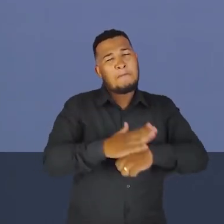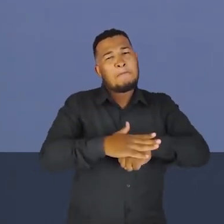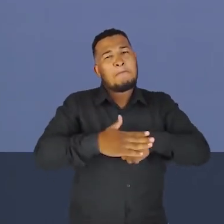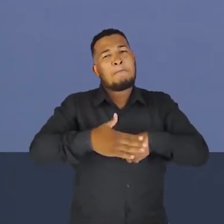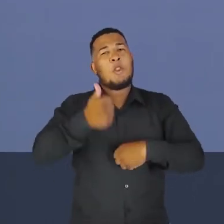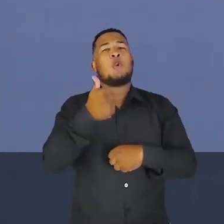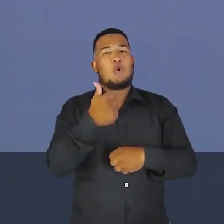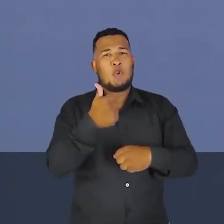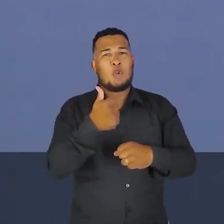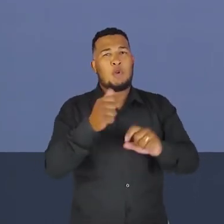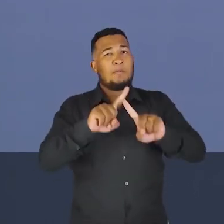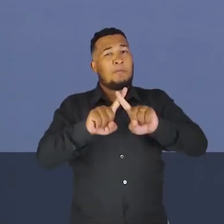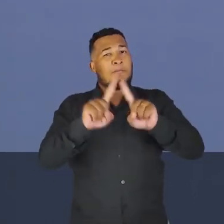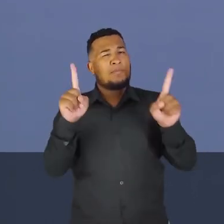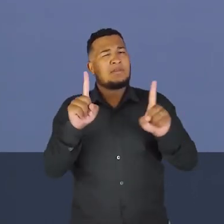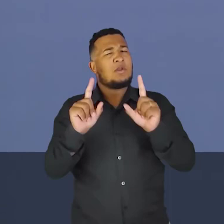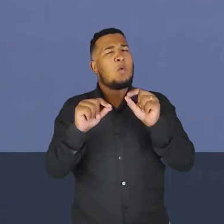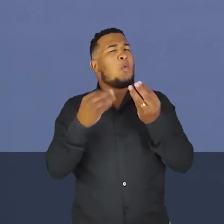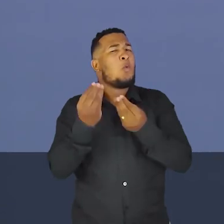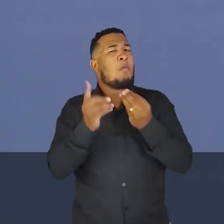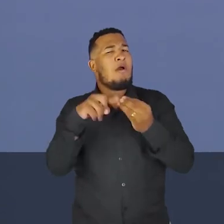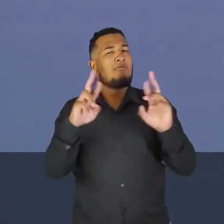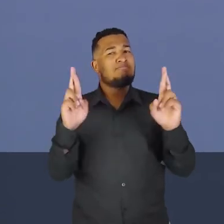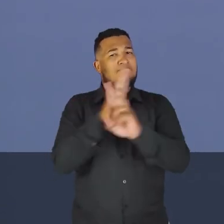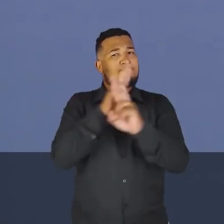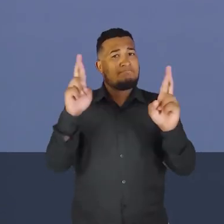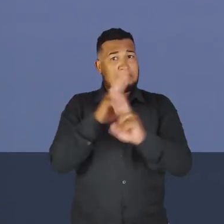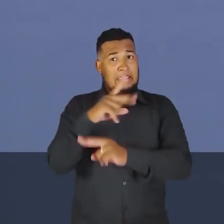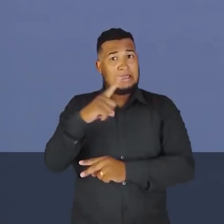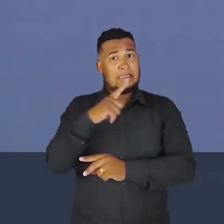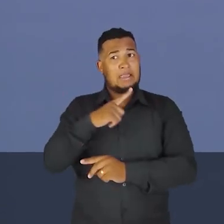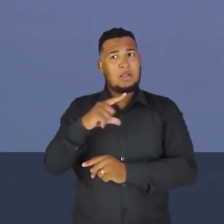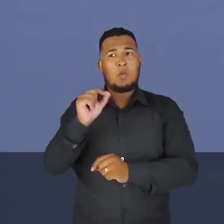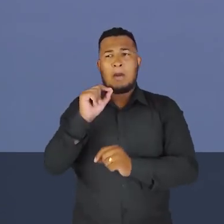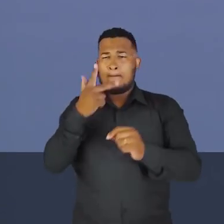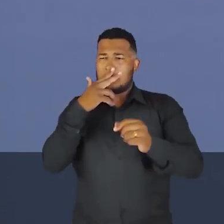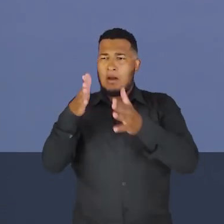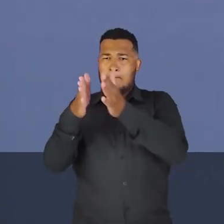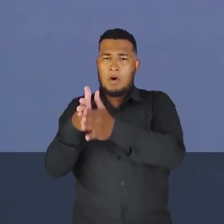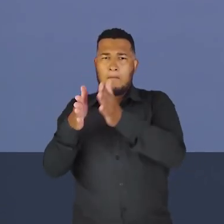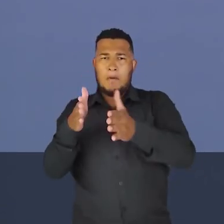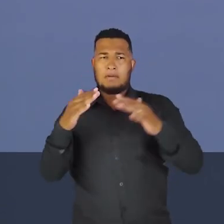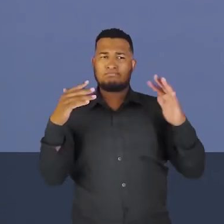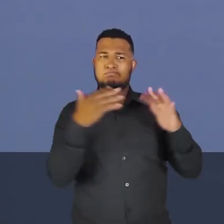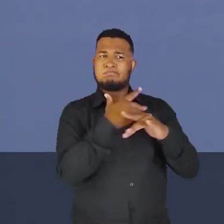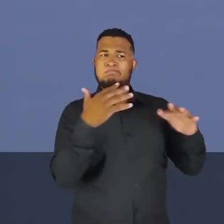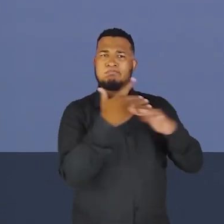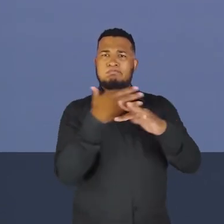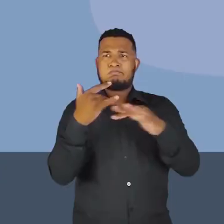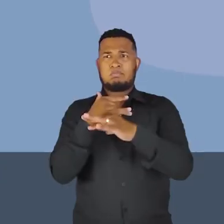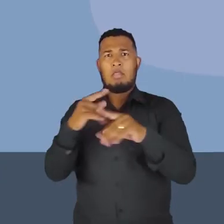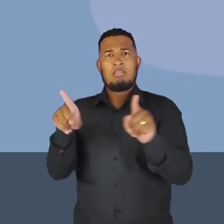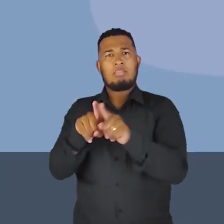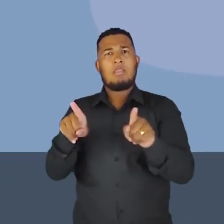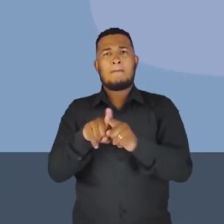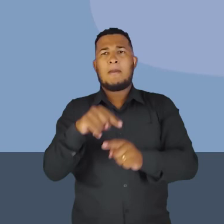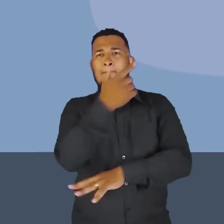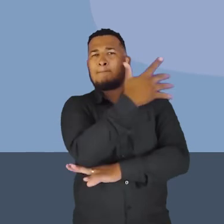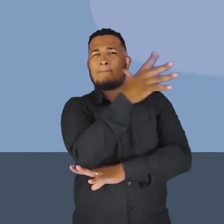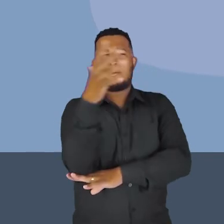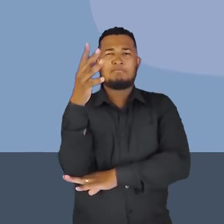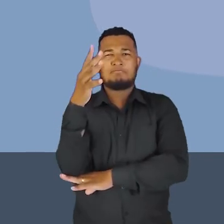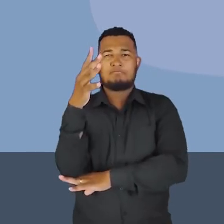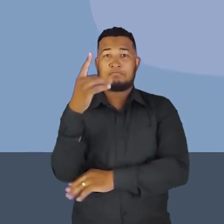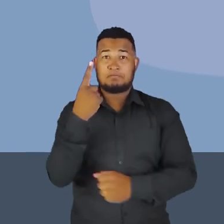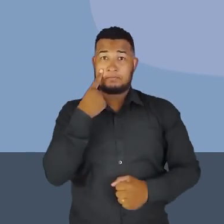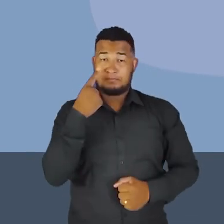Mas qual será a relação que existe, então, entre toda essa expansão das cidades e o meio ambiente? Eu trouxe para vocês essa